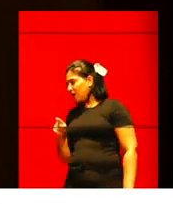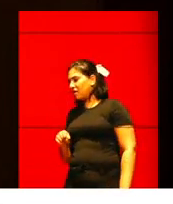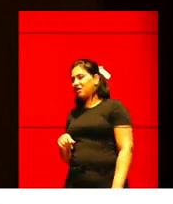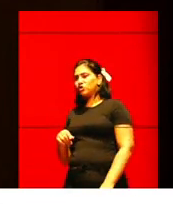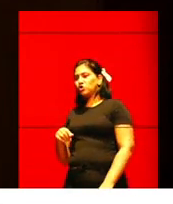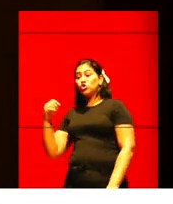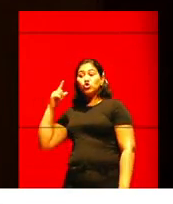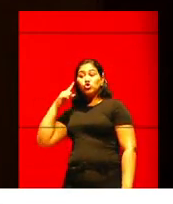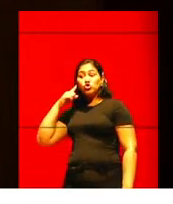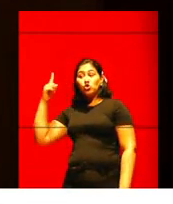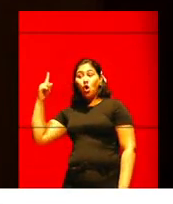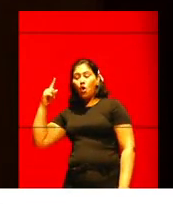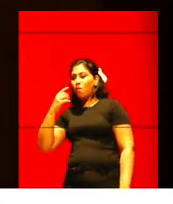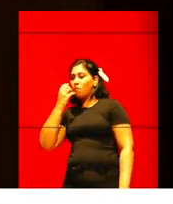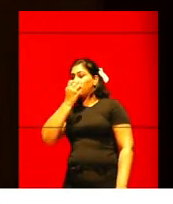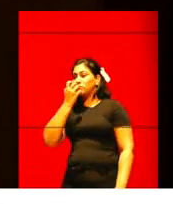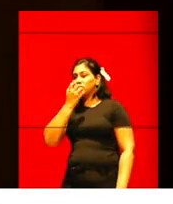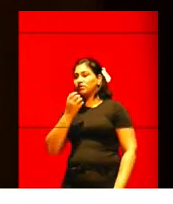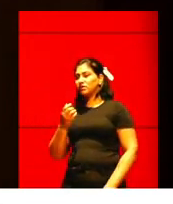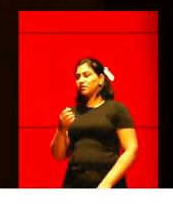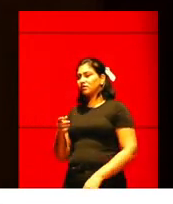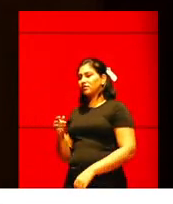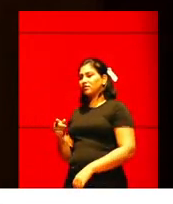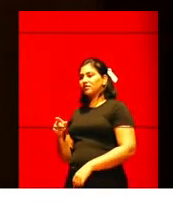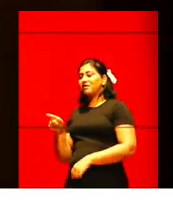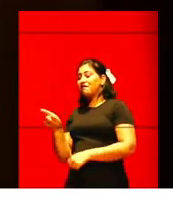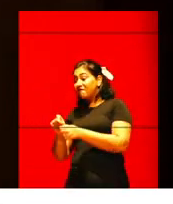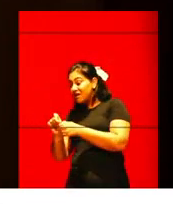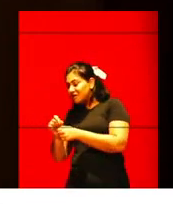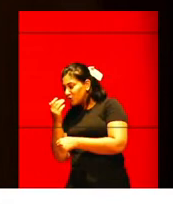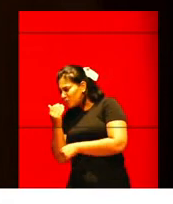som. Alexia, faz a comida.